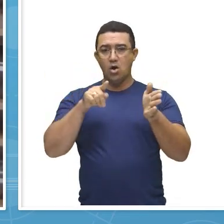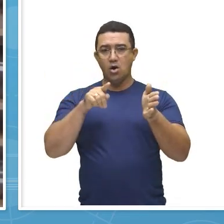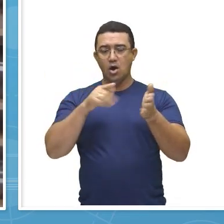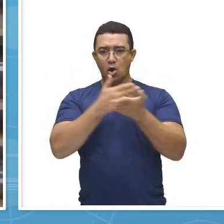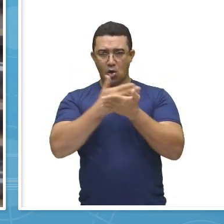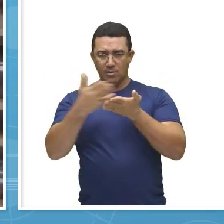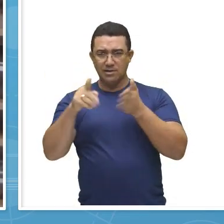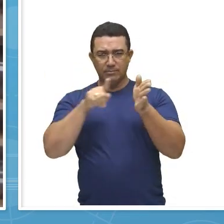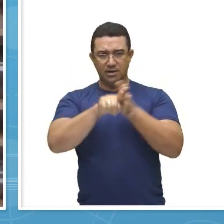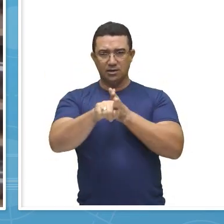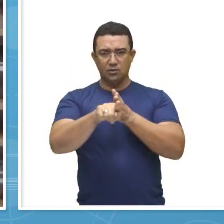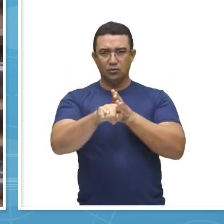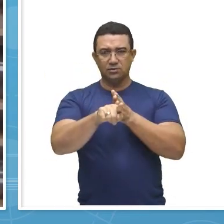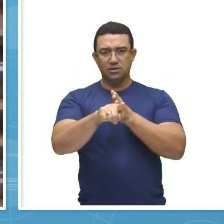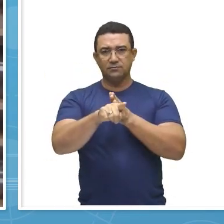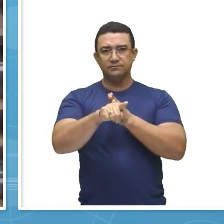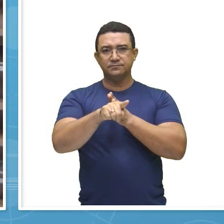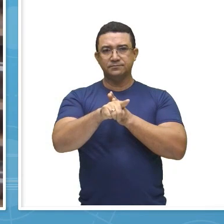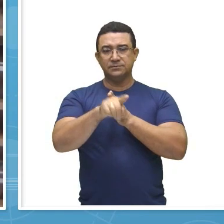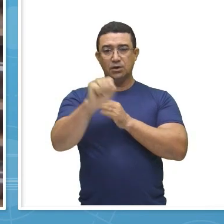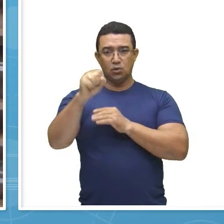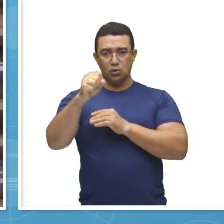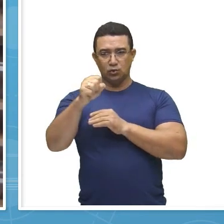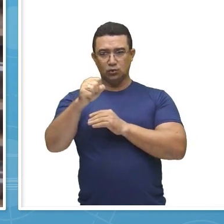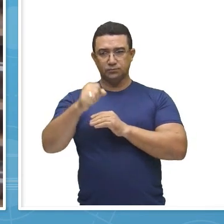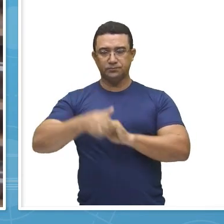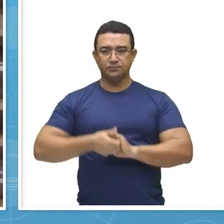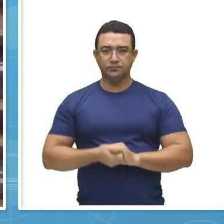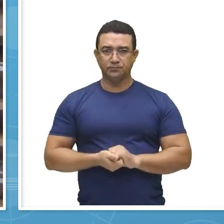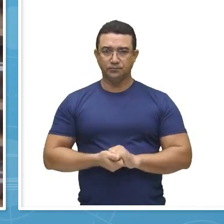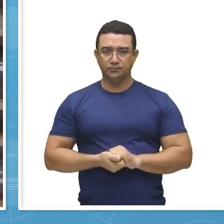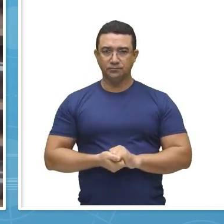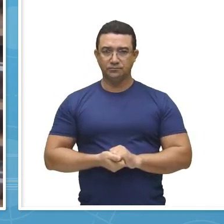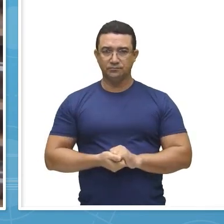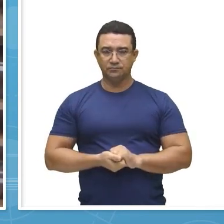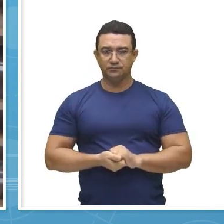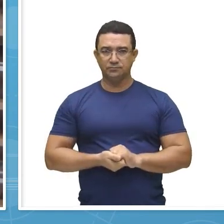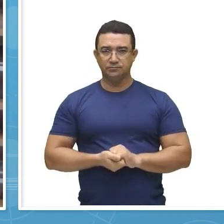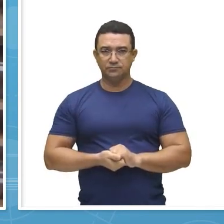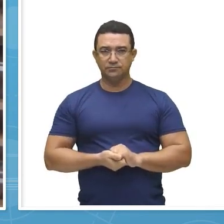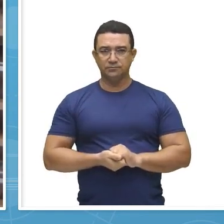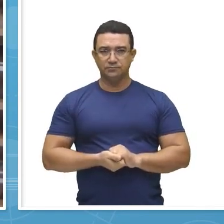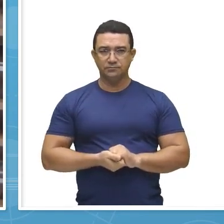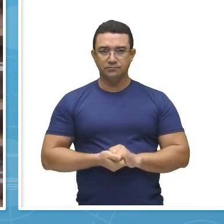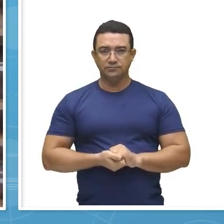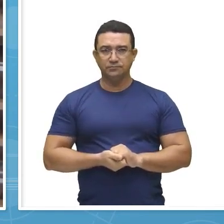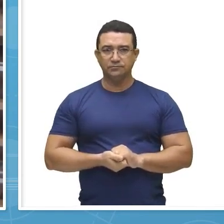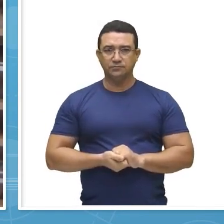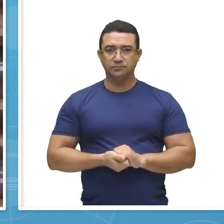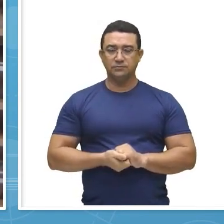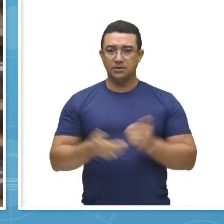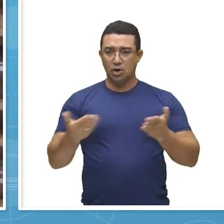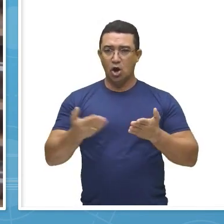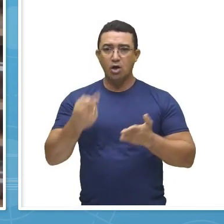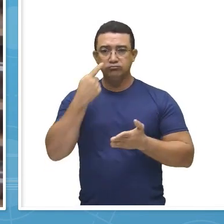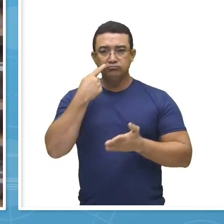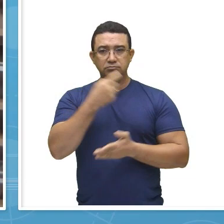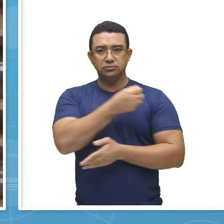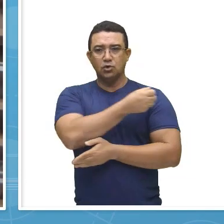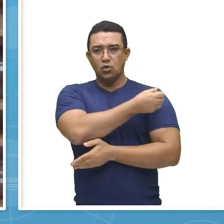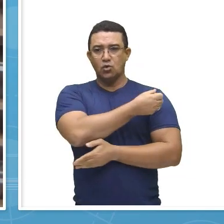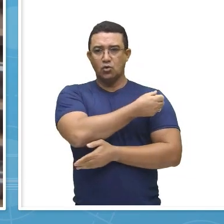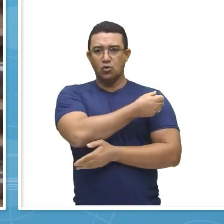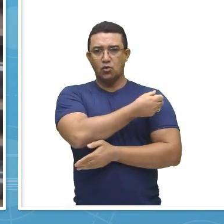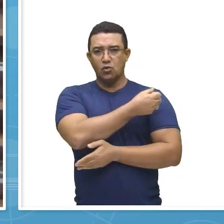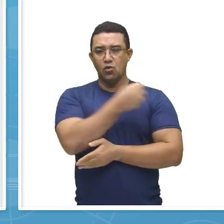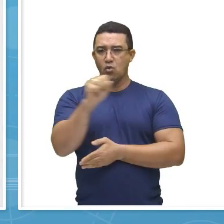para nossa 8ª questão. Na verdade, a gente verificou ali a 7ª questão no geral, né? Então, a gente vai para a 8ª